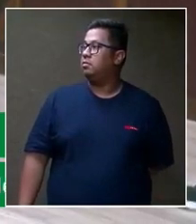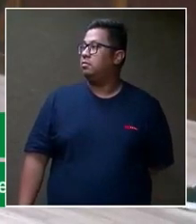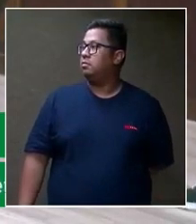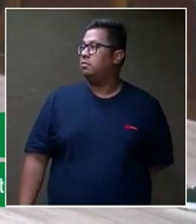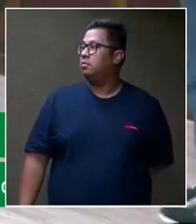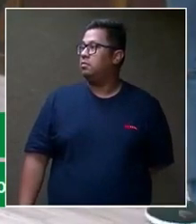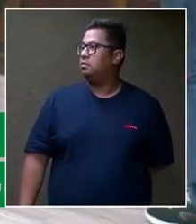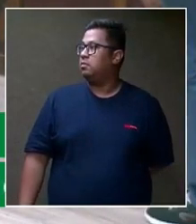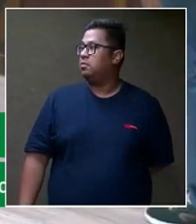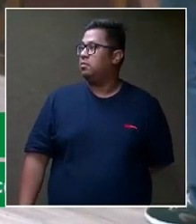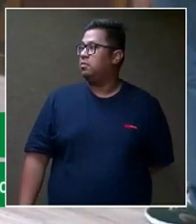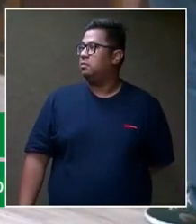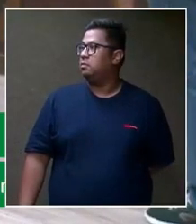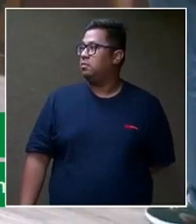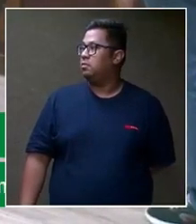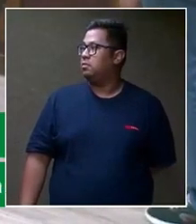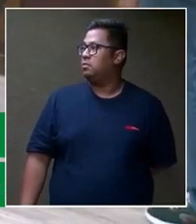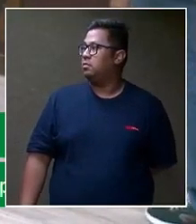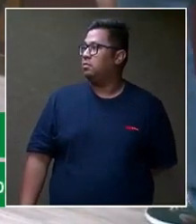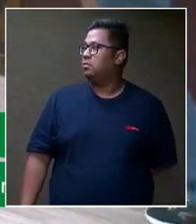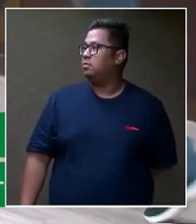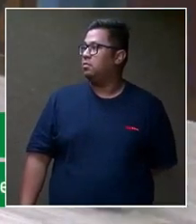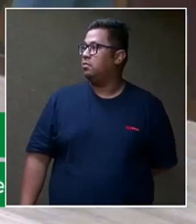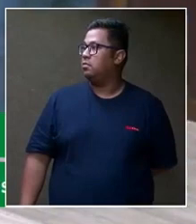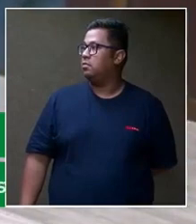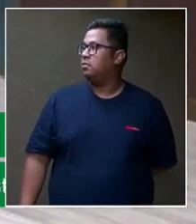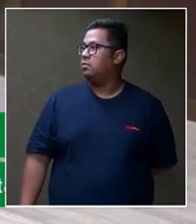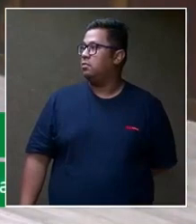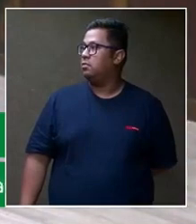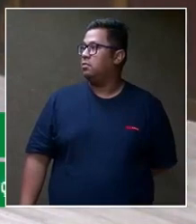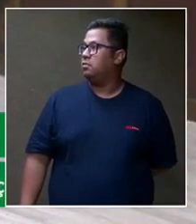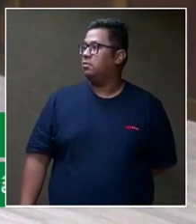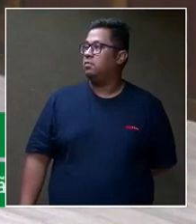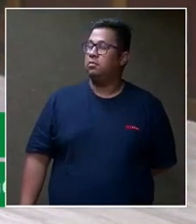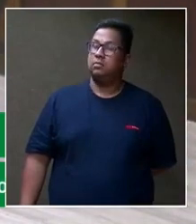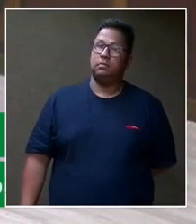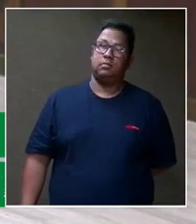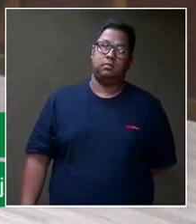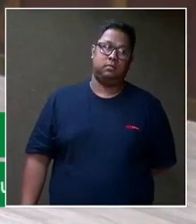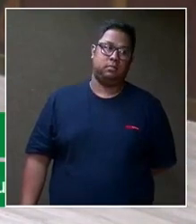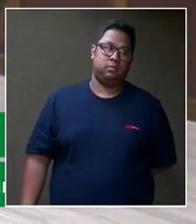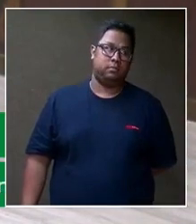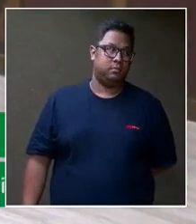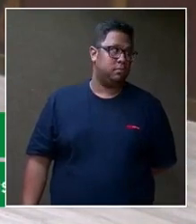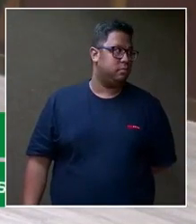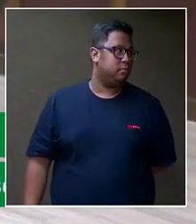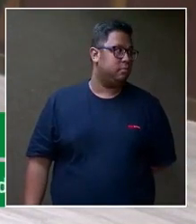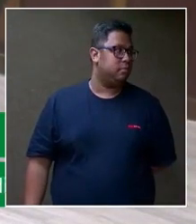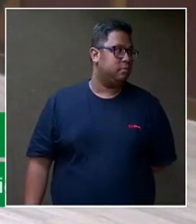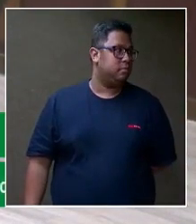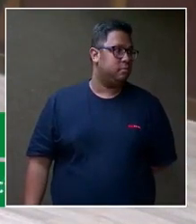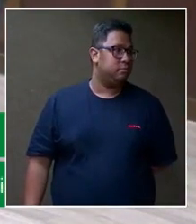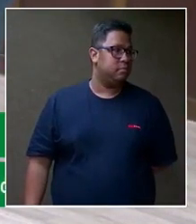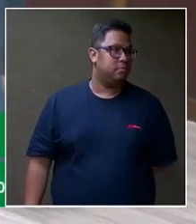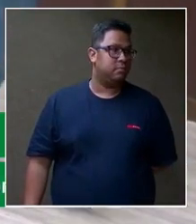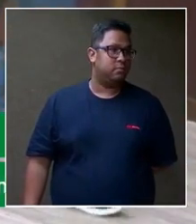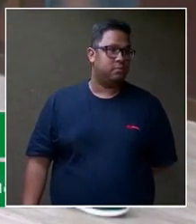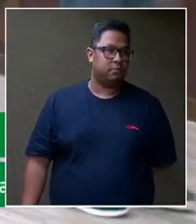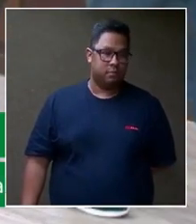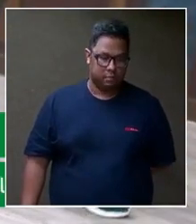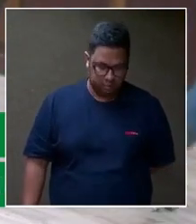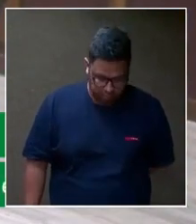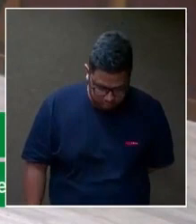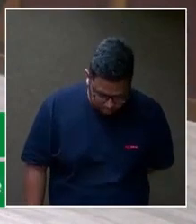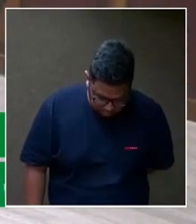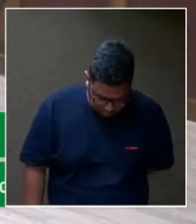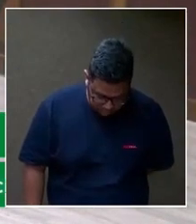A senhora lembrou do depoimento do senhor Cristóvão? Aí ele falou para a senhora que o Cássio tinha... Doutor, fale no microfone,